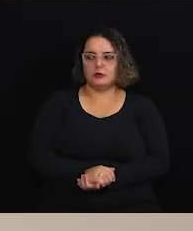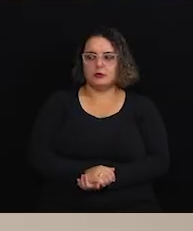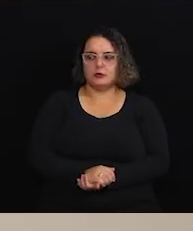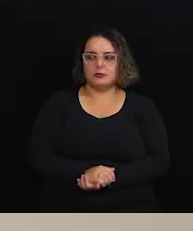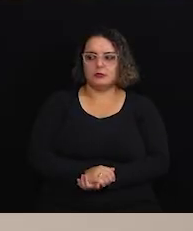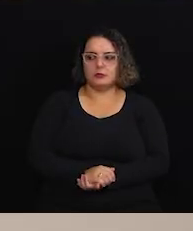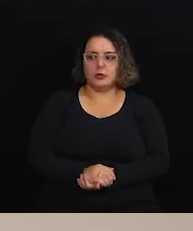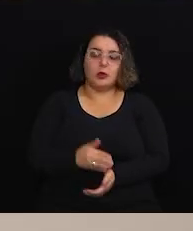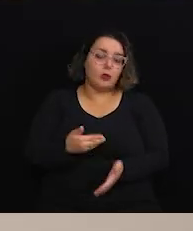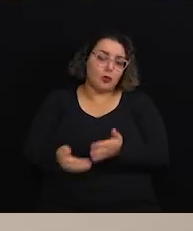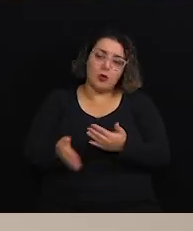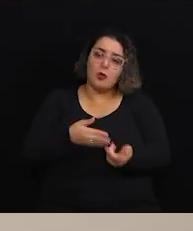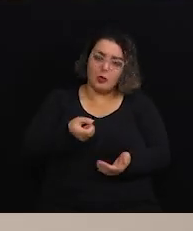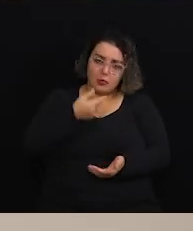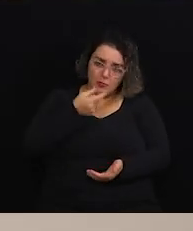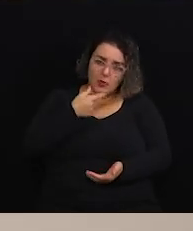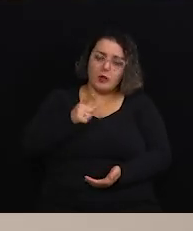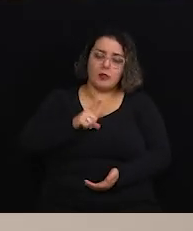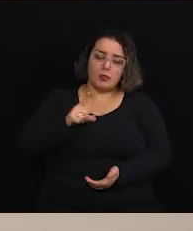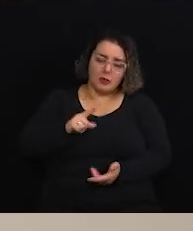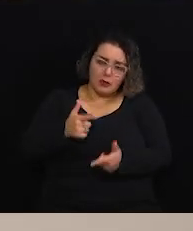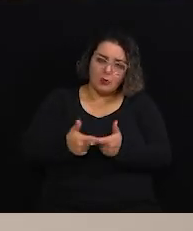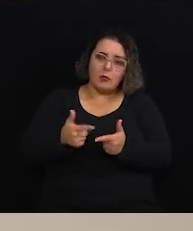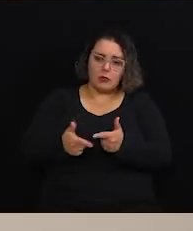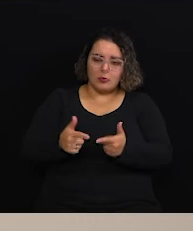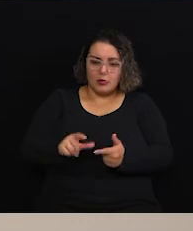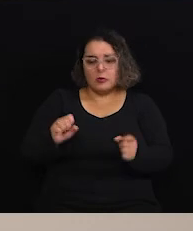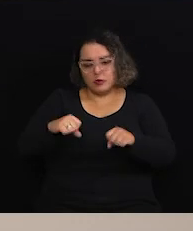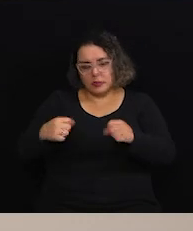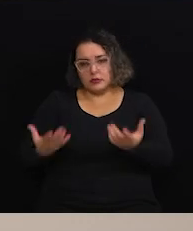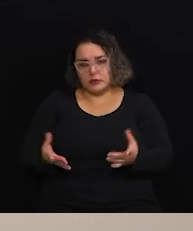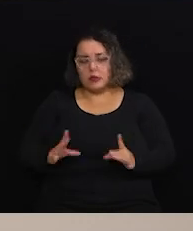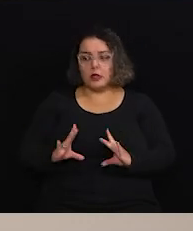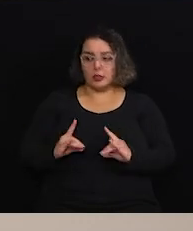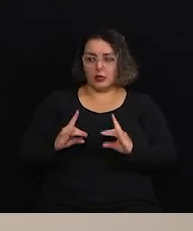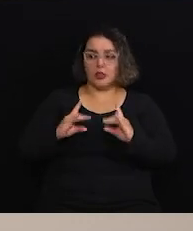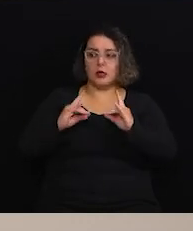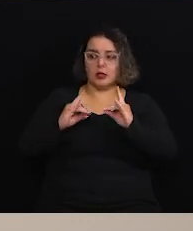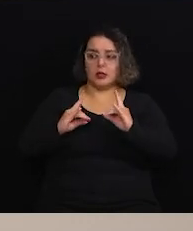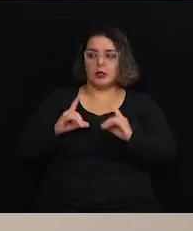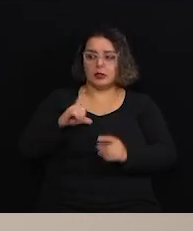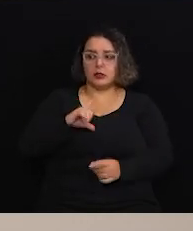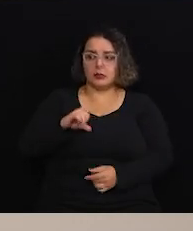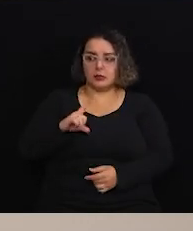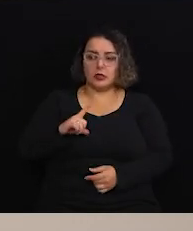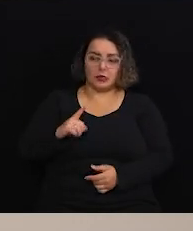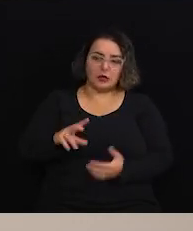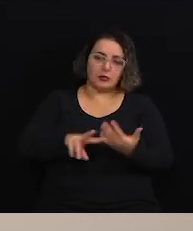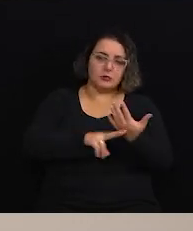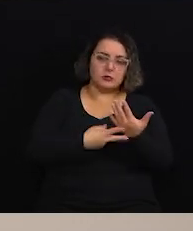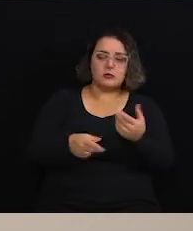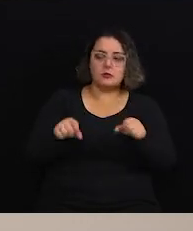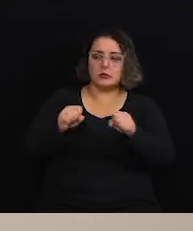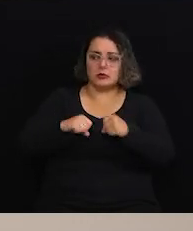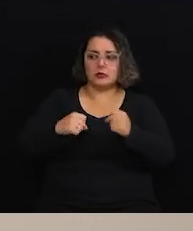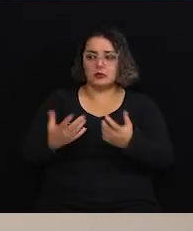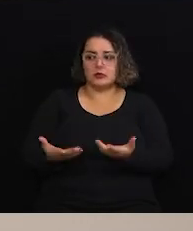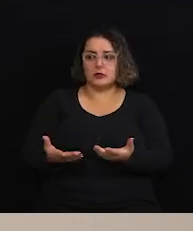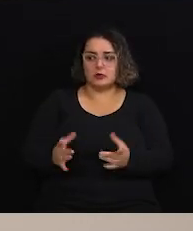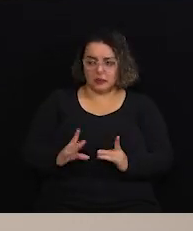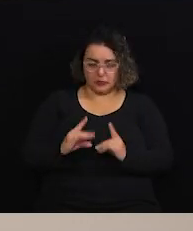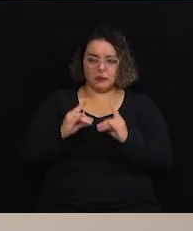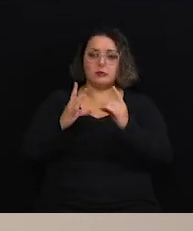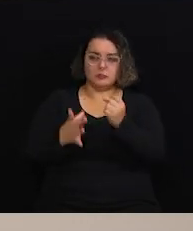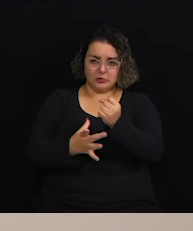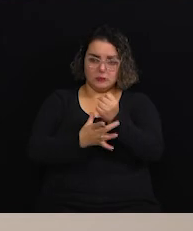Olha, né, qualquer medicamento causa efeito colateral, né? Então, os hormônios ainda têm os efeitos colaterais, né? Hoje a gente tem hormônios